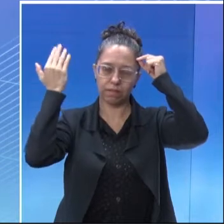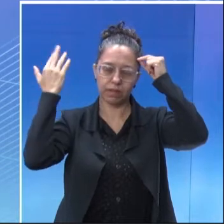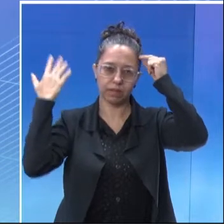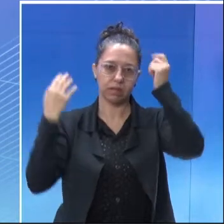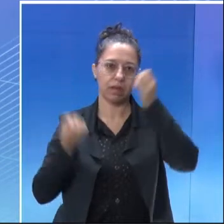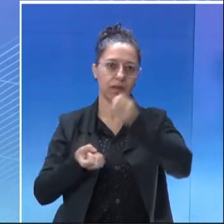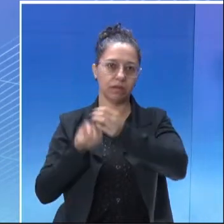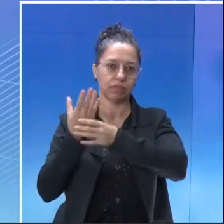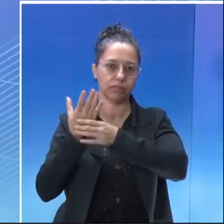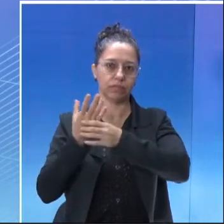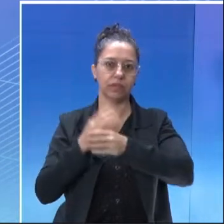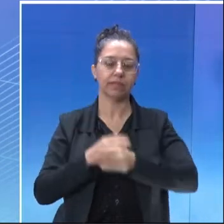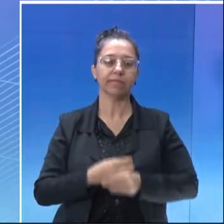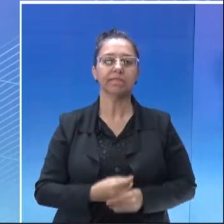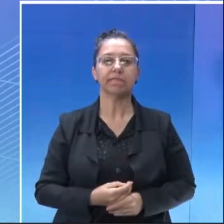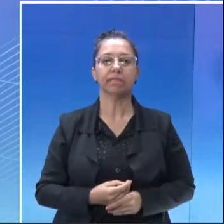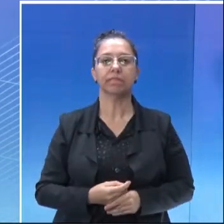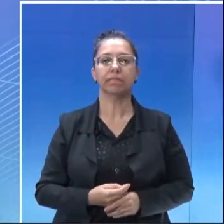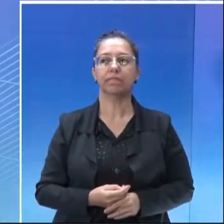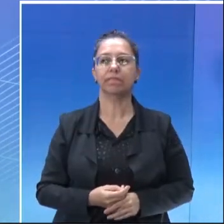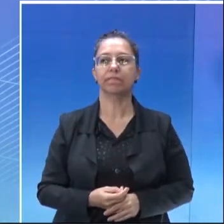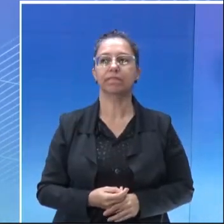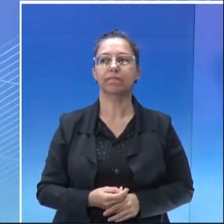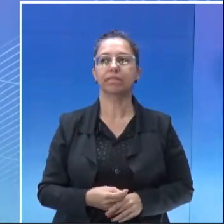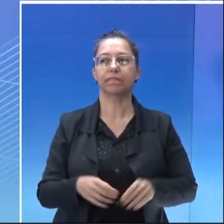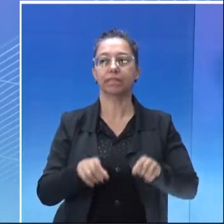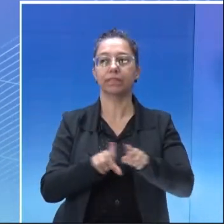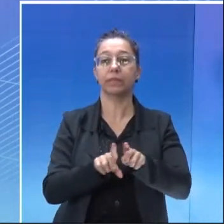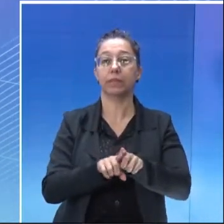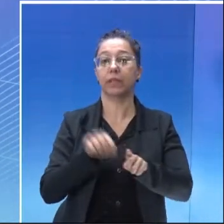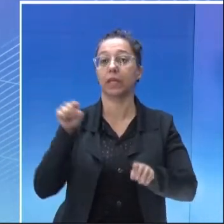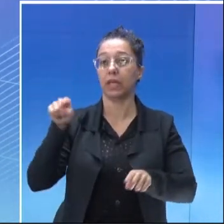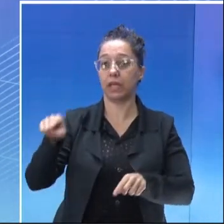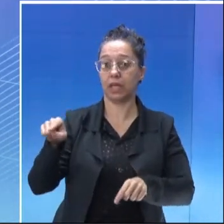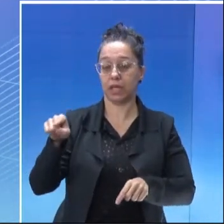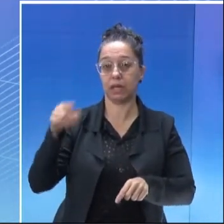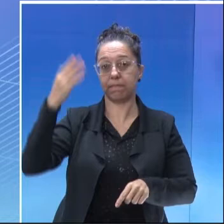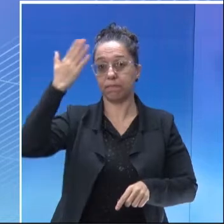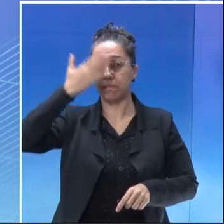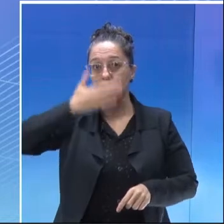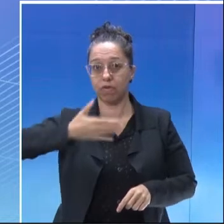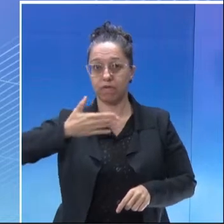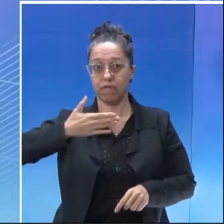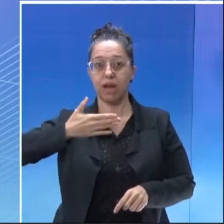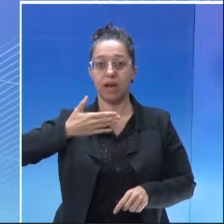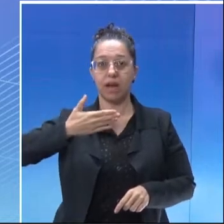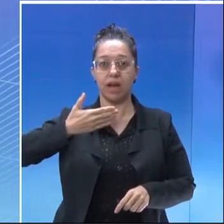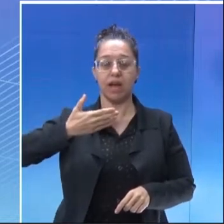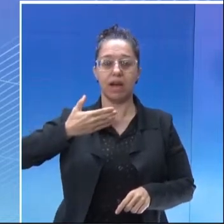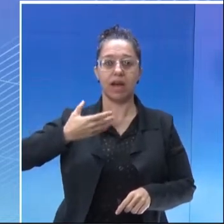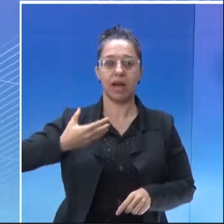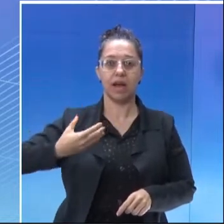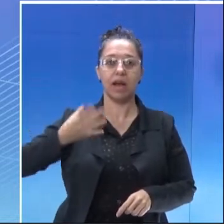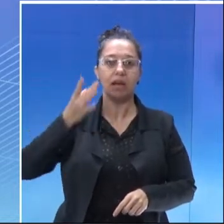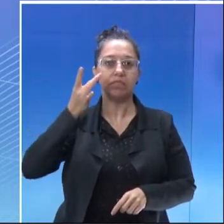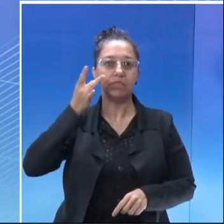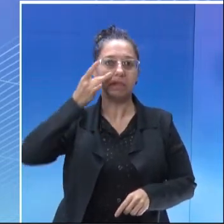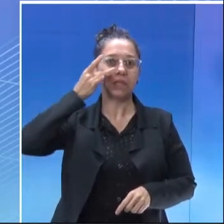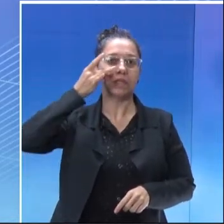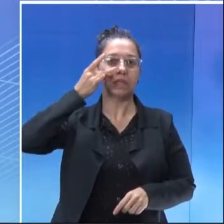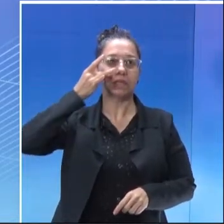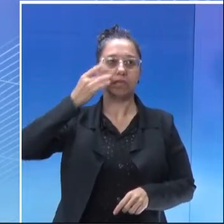logo existo. Nesse livro Discurso do Método, o Descartes tenta fazer o seguinte, ele tenta provar a existência de